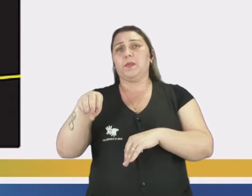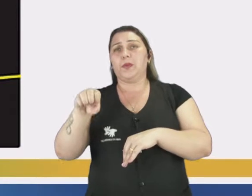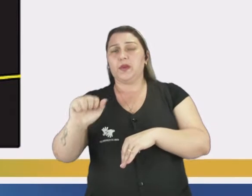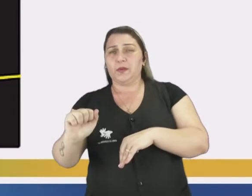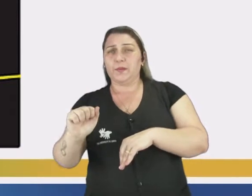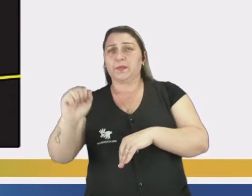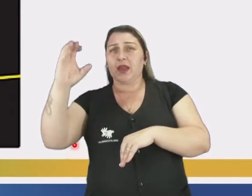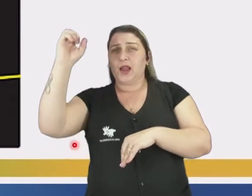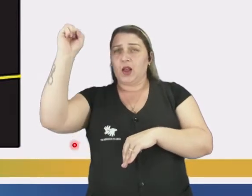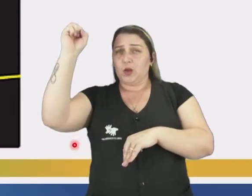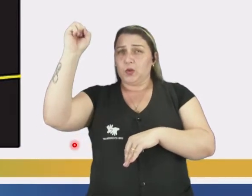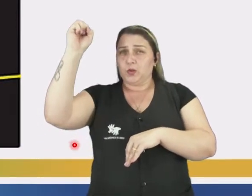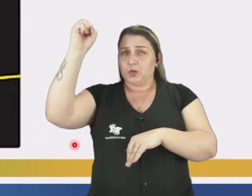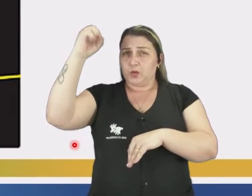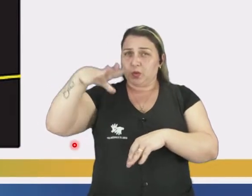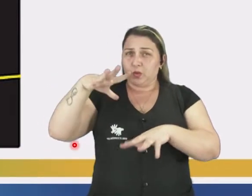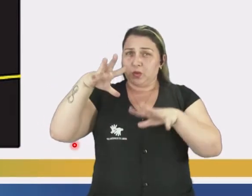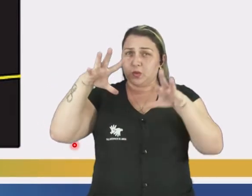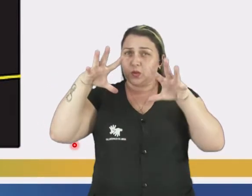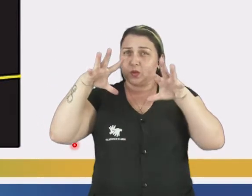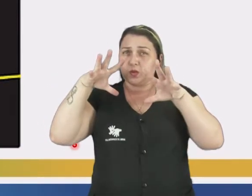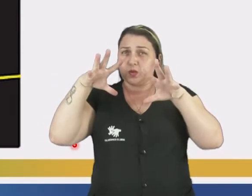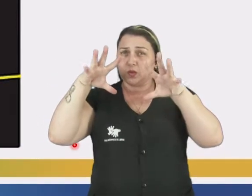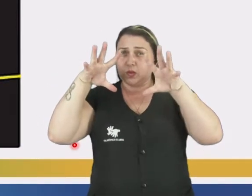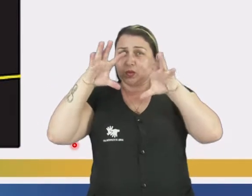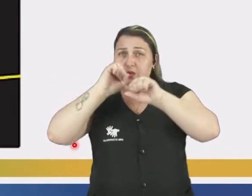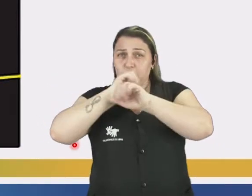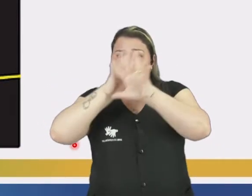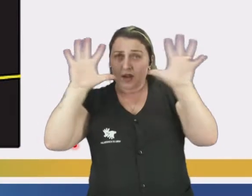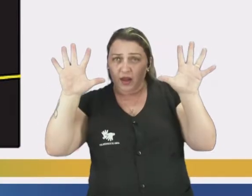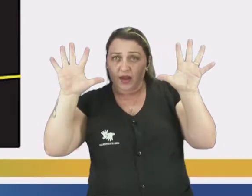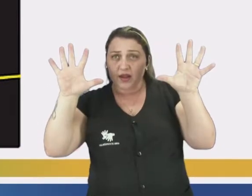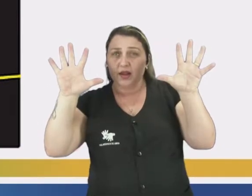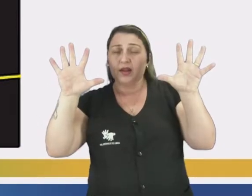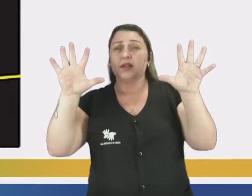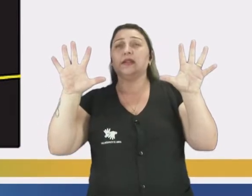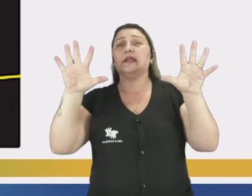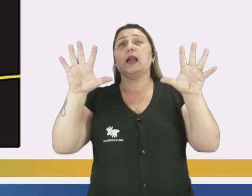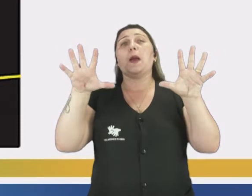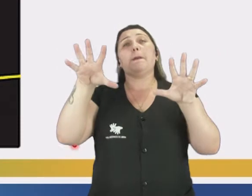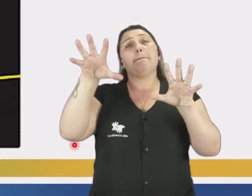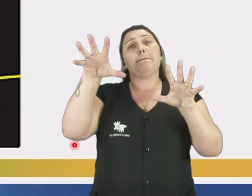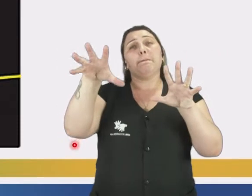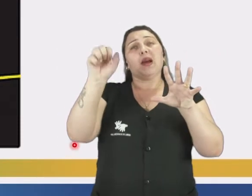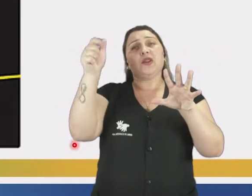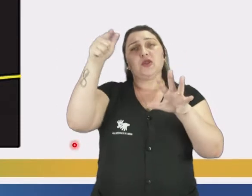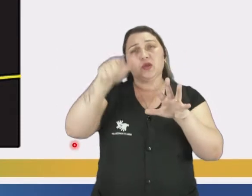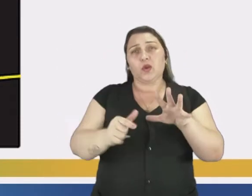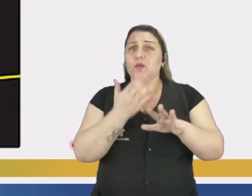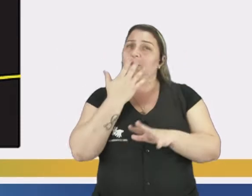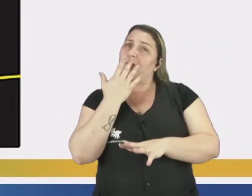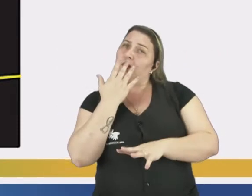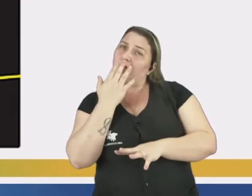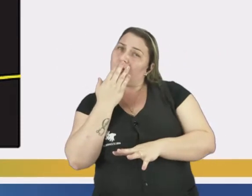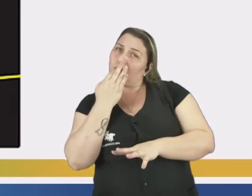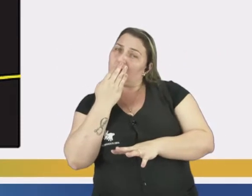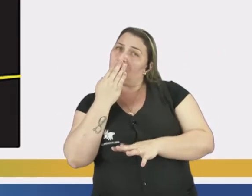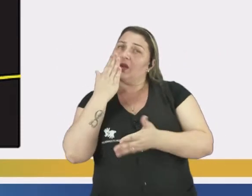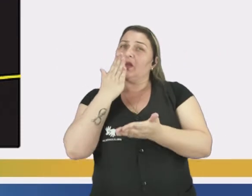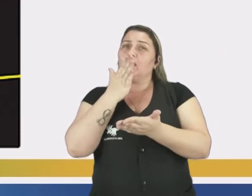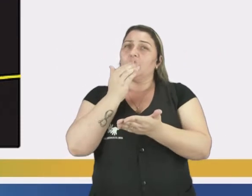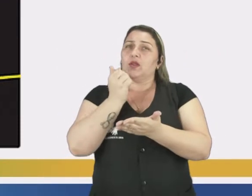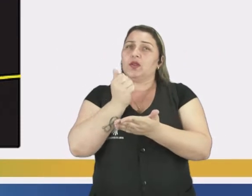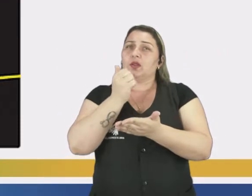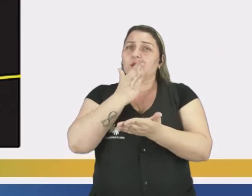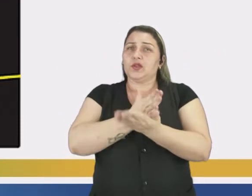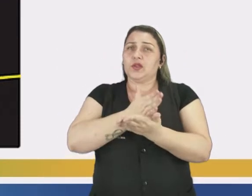de luz visível. Pois ao atravessarem o prisma, se a gente pegar novamente essas cores que foram decompostas em